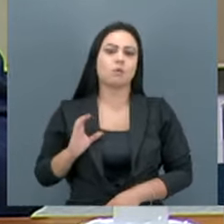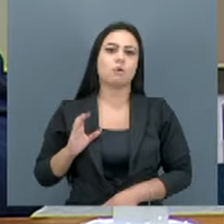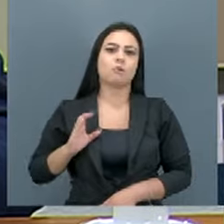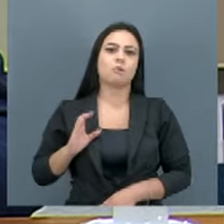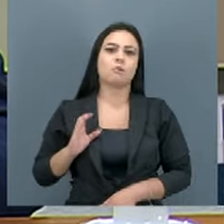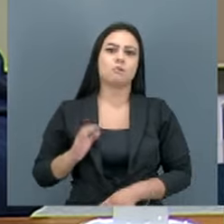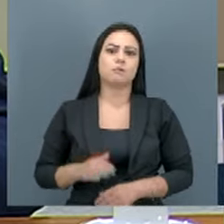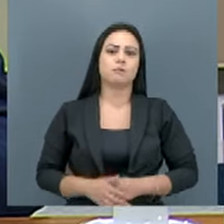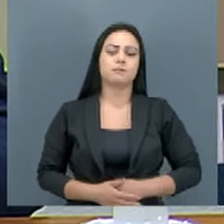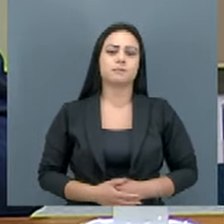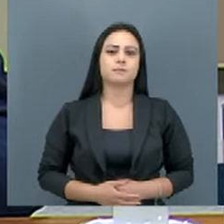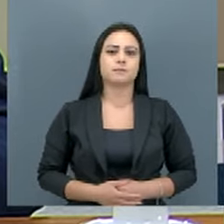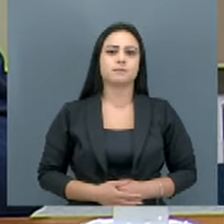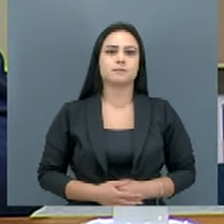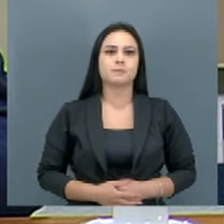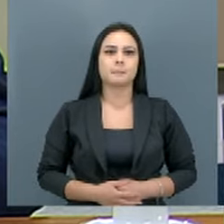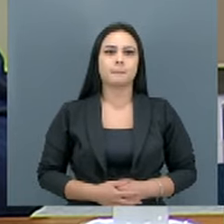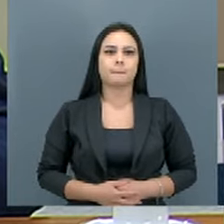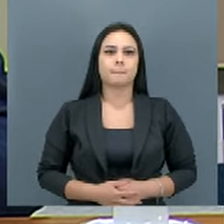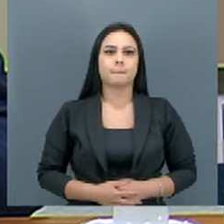Nós precisamos